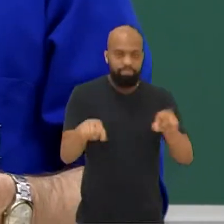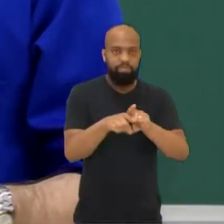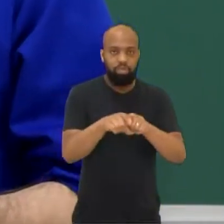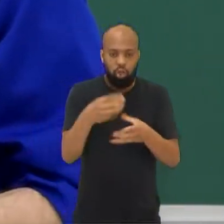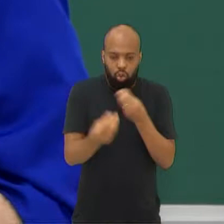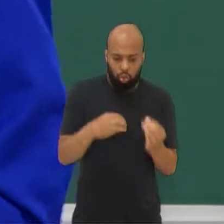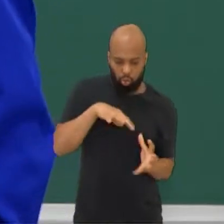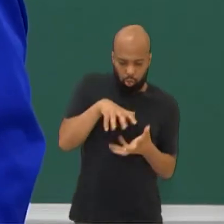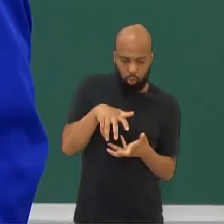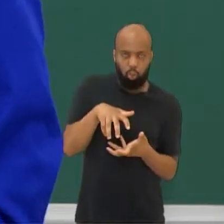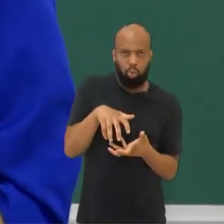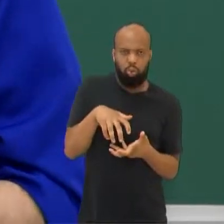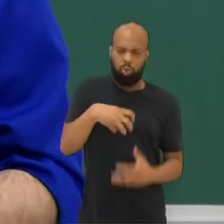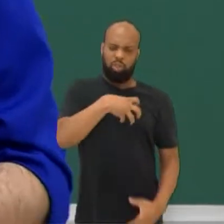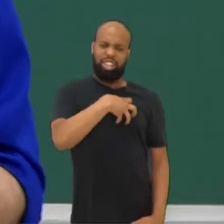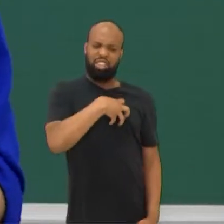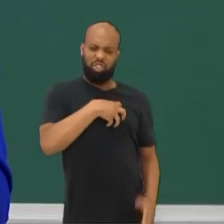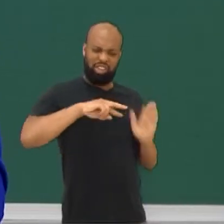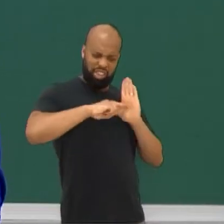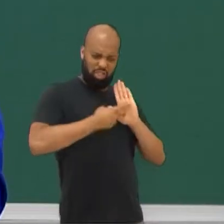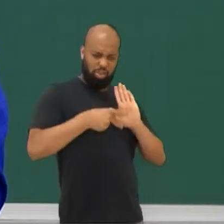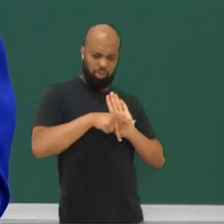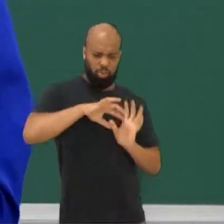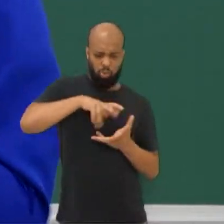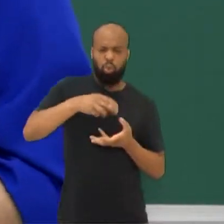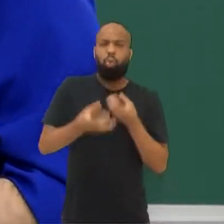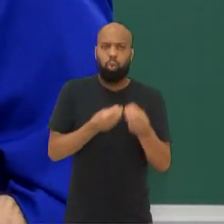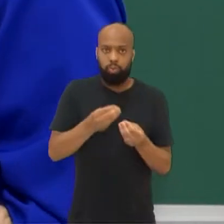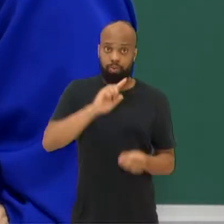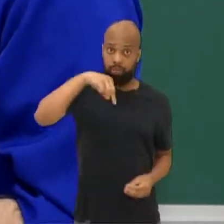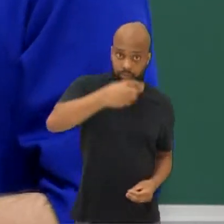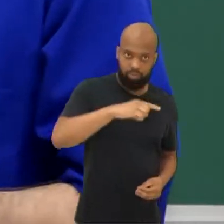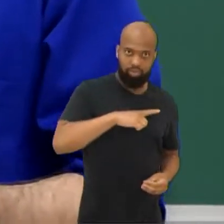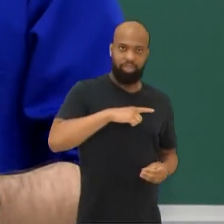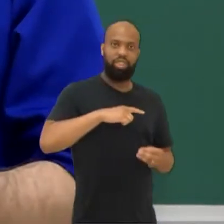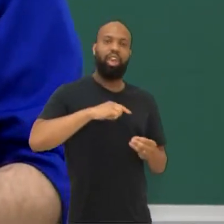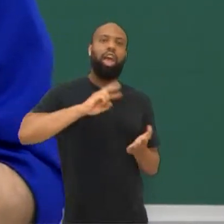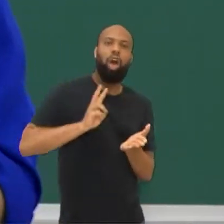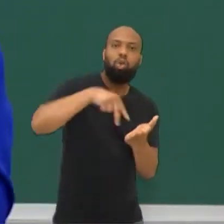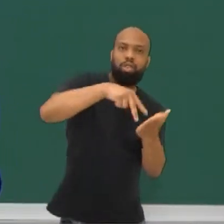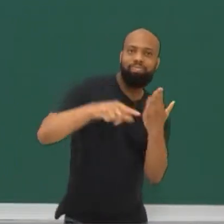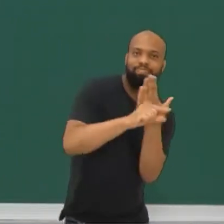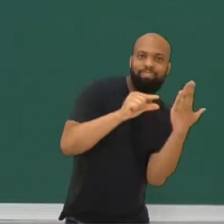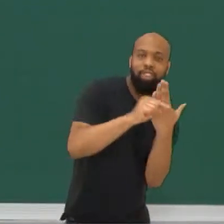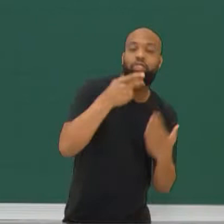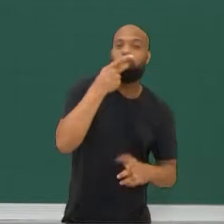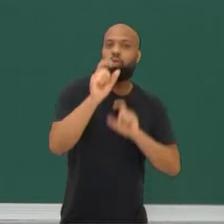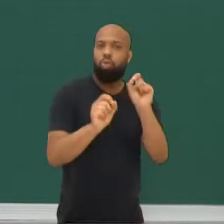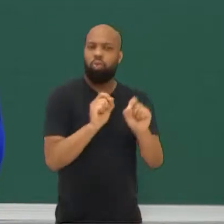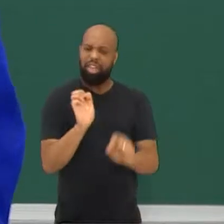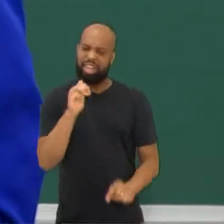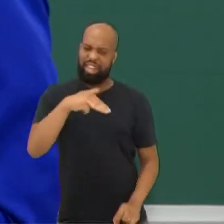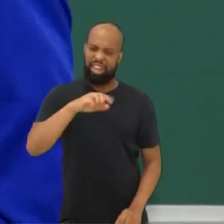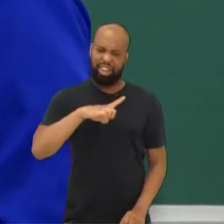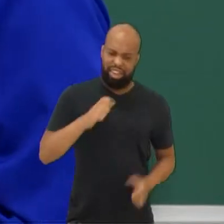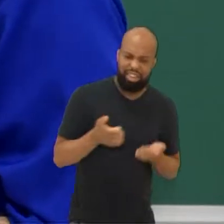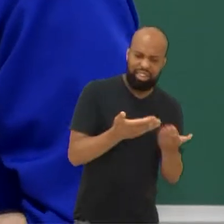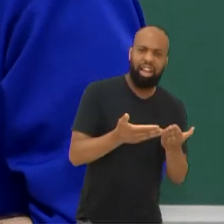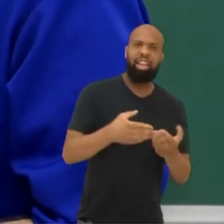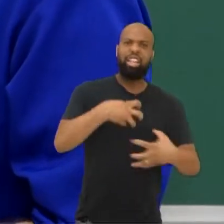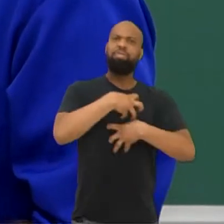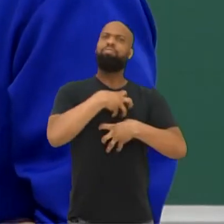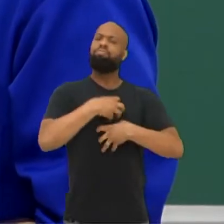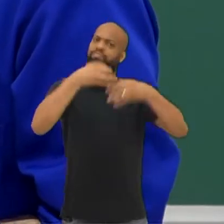ao mundo, dar um sentido, né, ao mundo. Depois, o Augusto Comte vai dizer que quem vai dar sentido ao mundo é a ciência. E